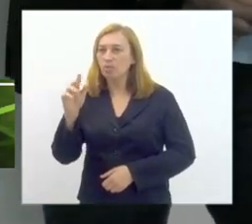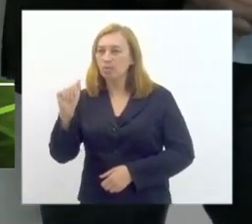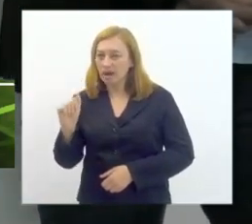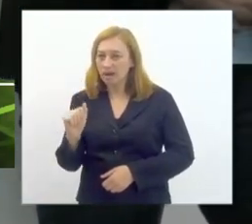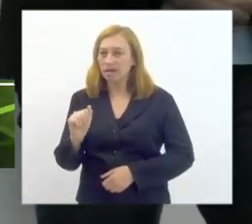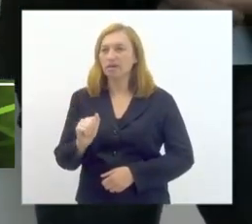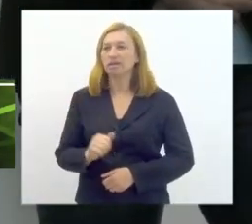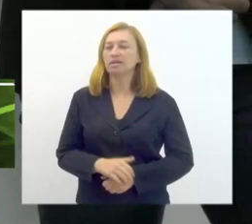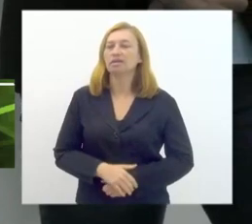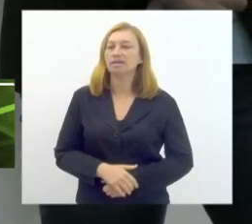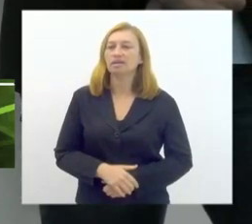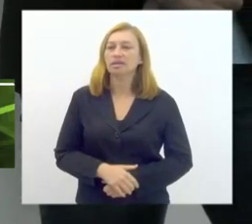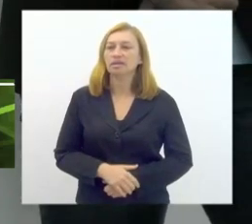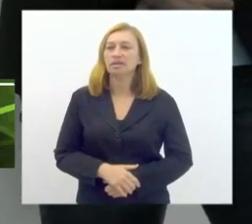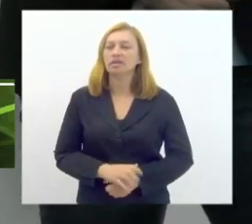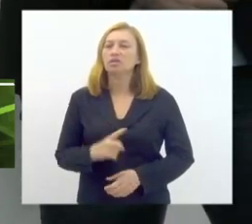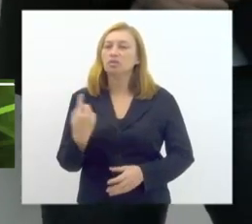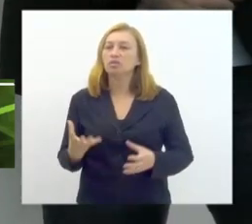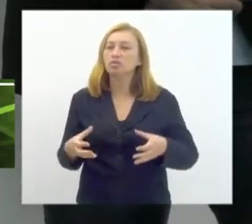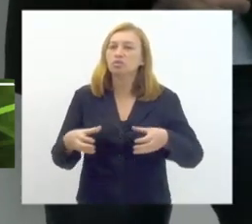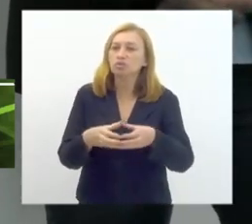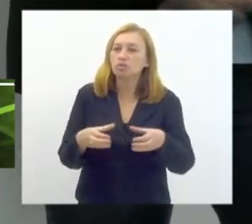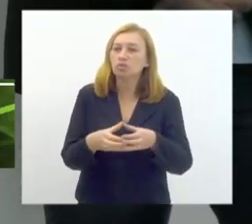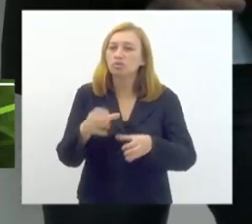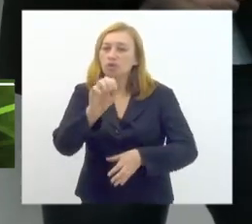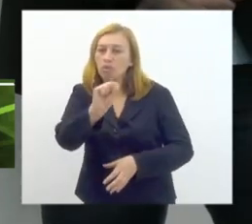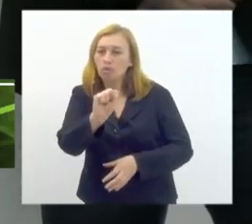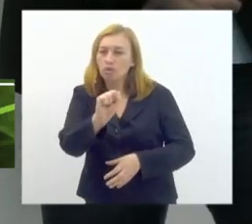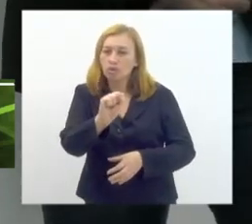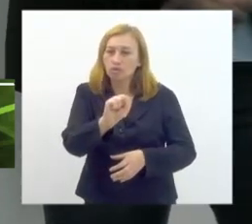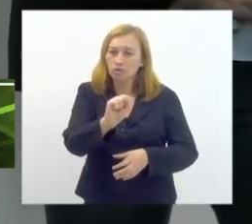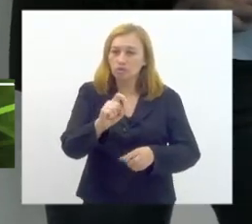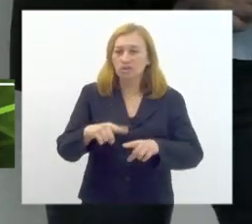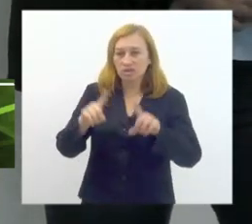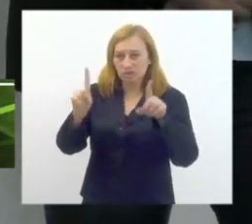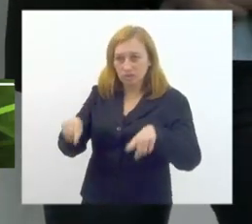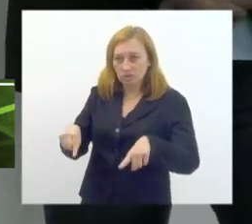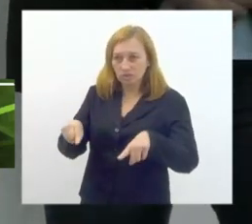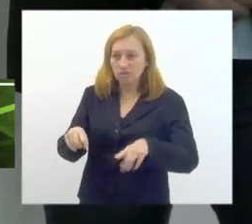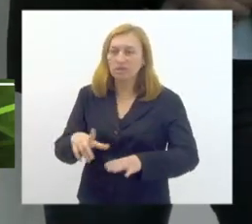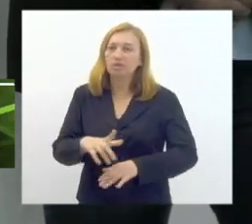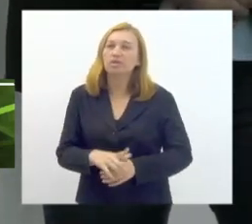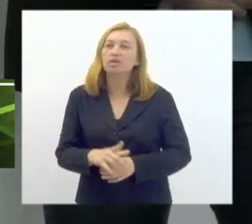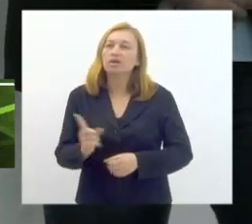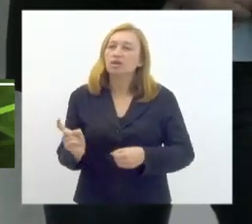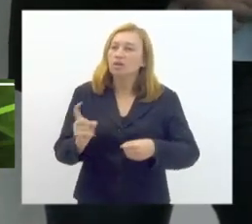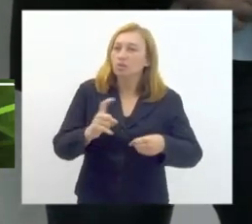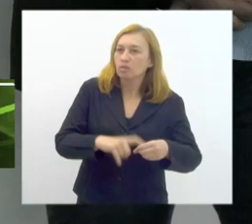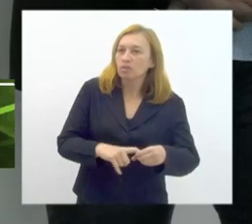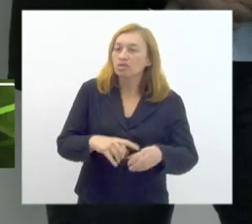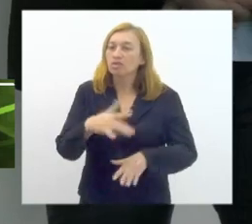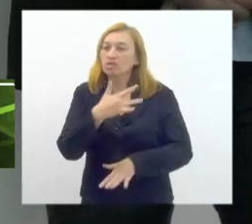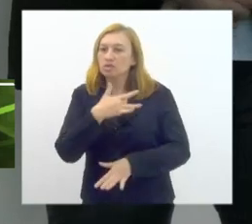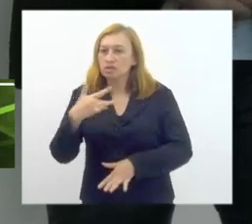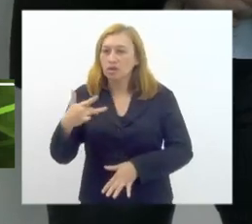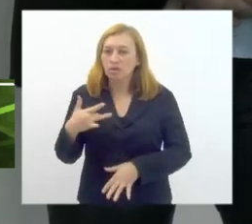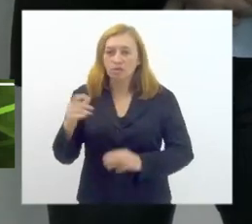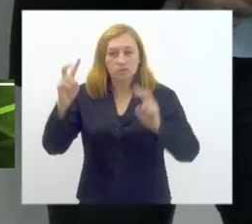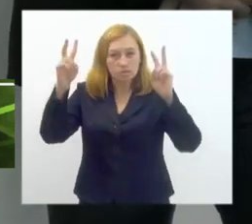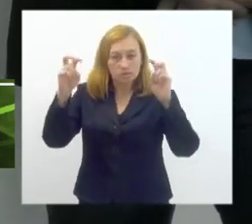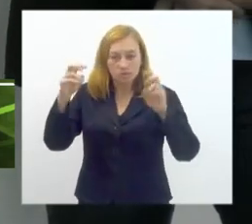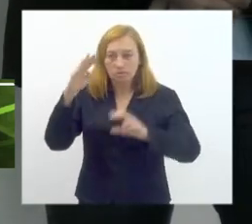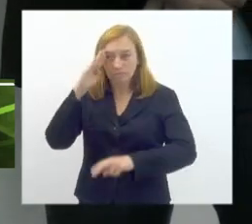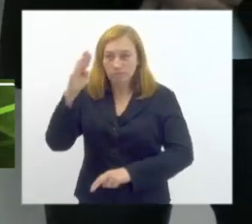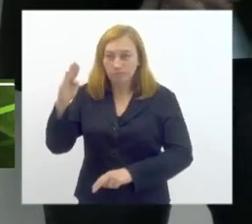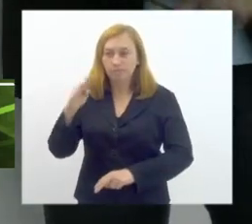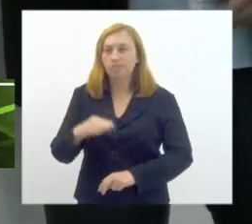Atualmente, a nossa equipe é formada por 8 servidores. Nós éramos um consórcio de saúde temático.